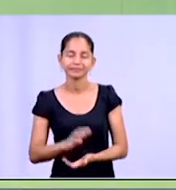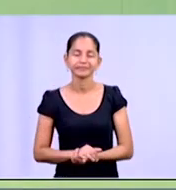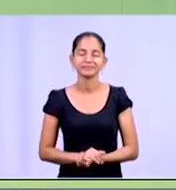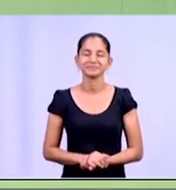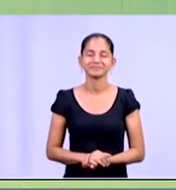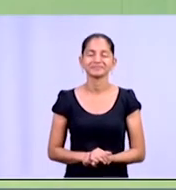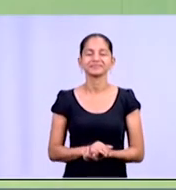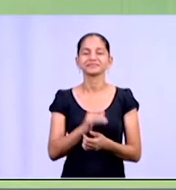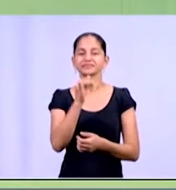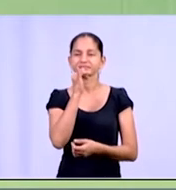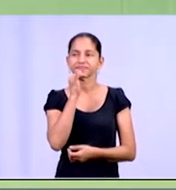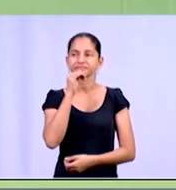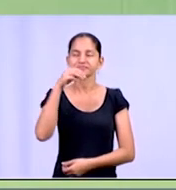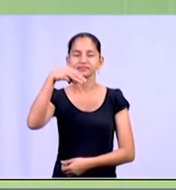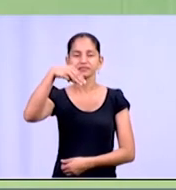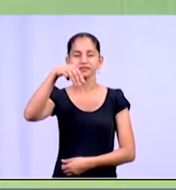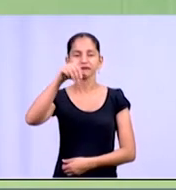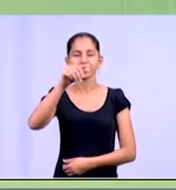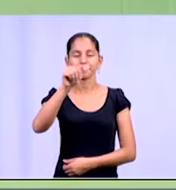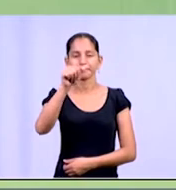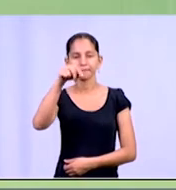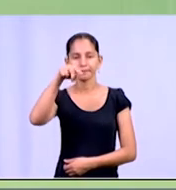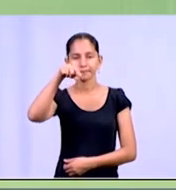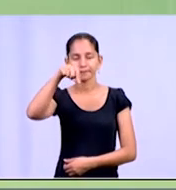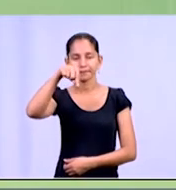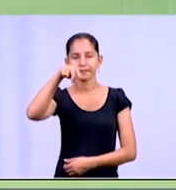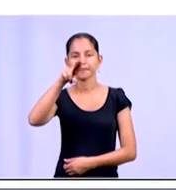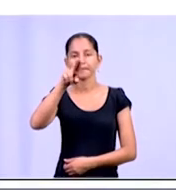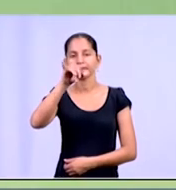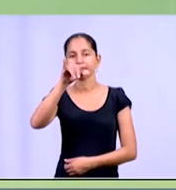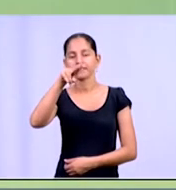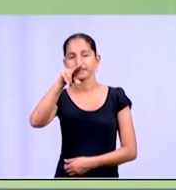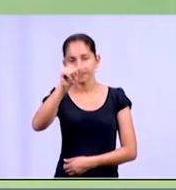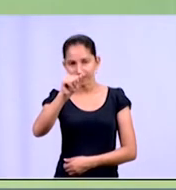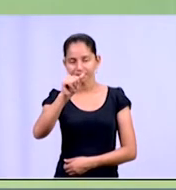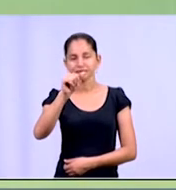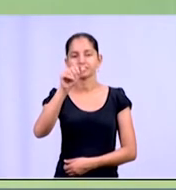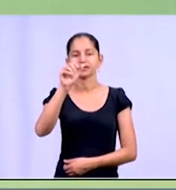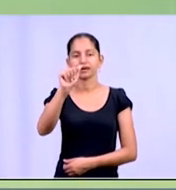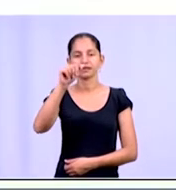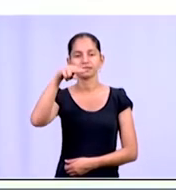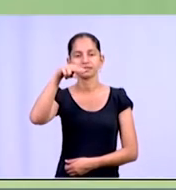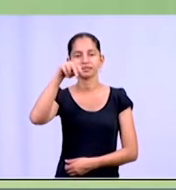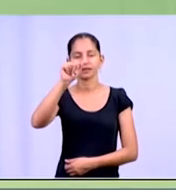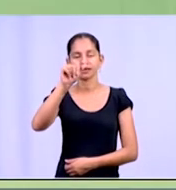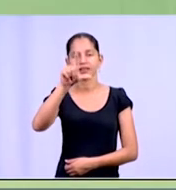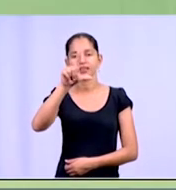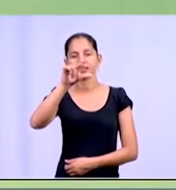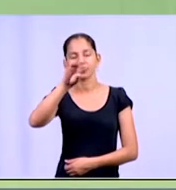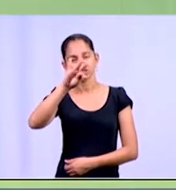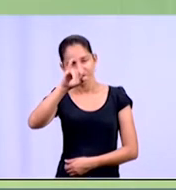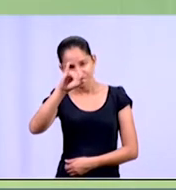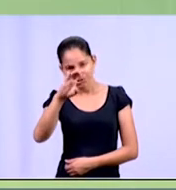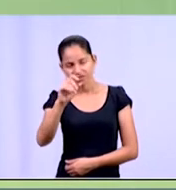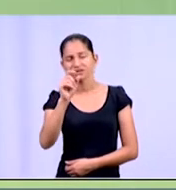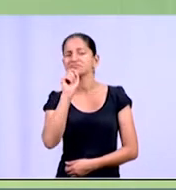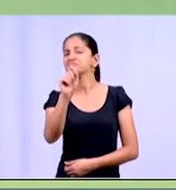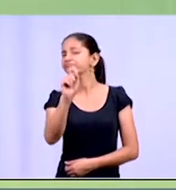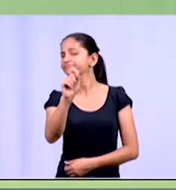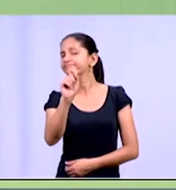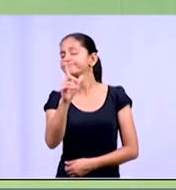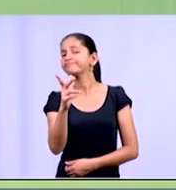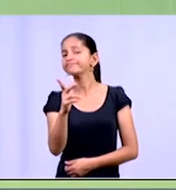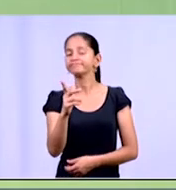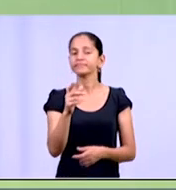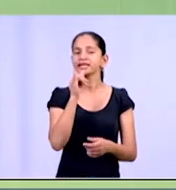Né? A máquina analítica, primeiro ele começou com a máquina diferencial ele aperfeiçoou a